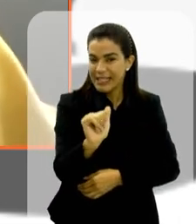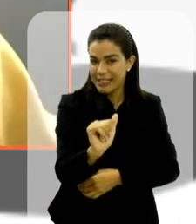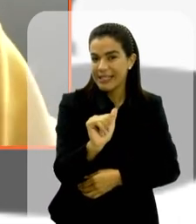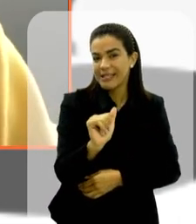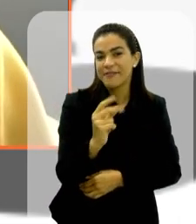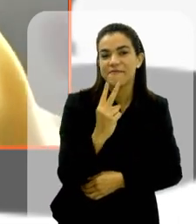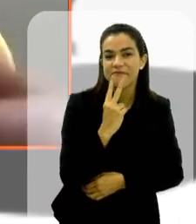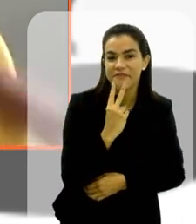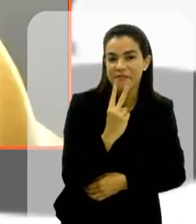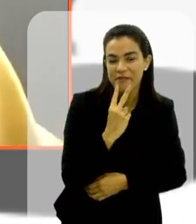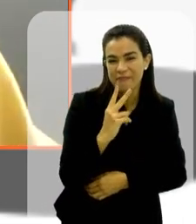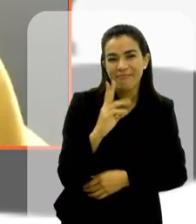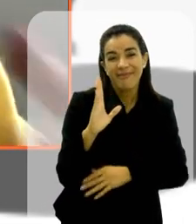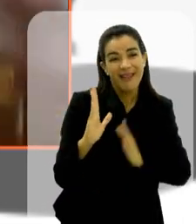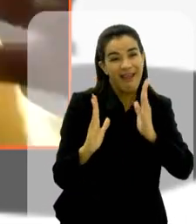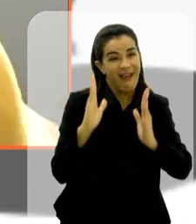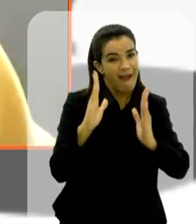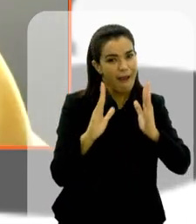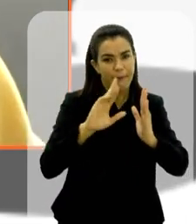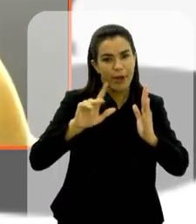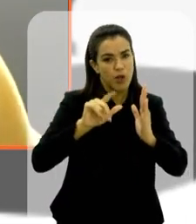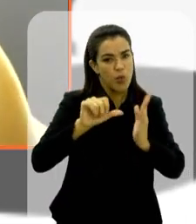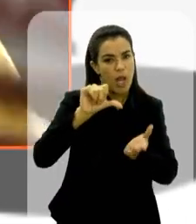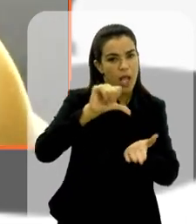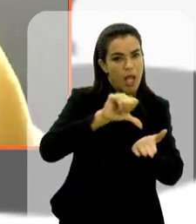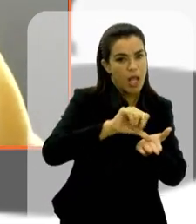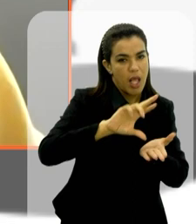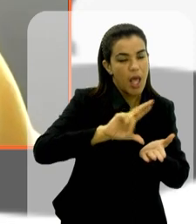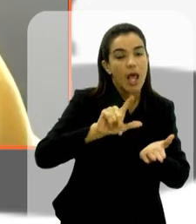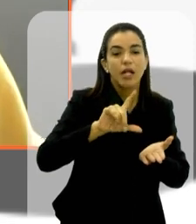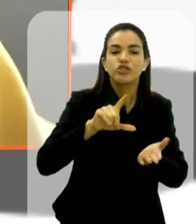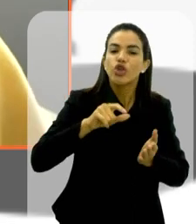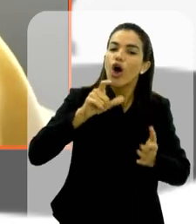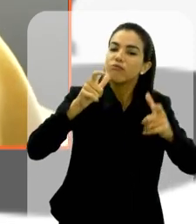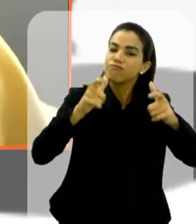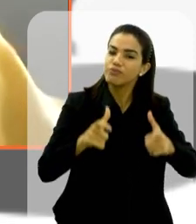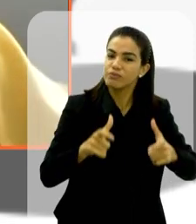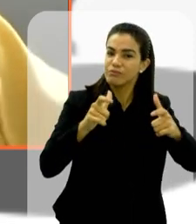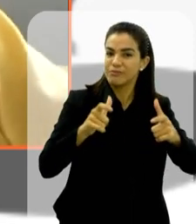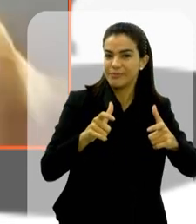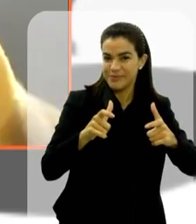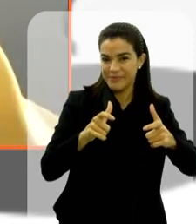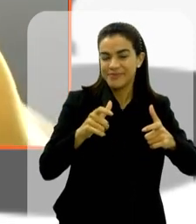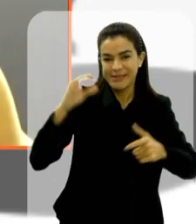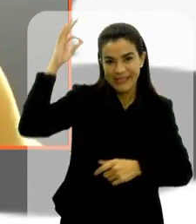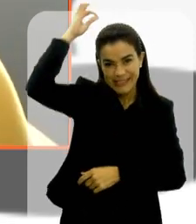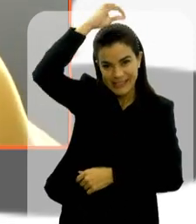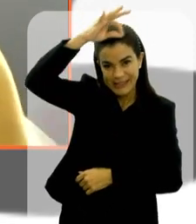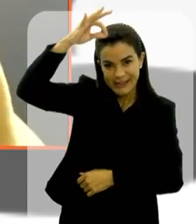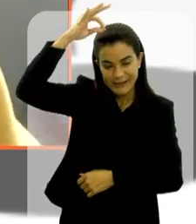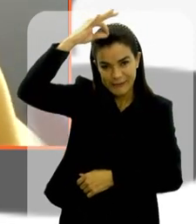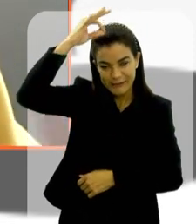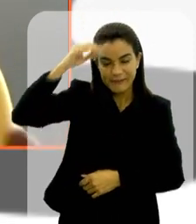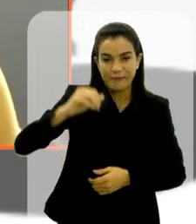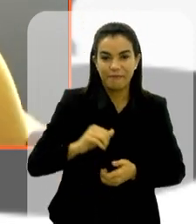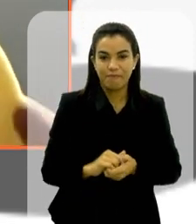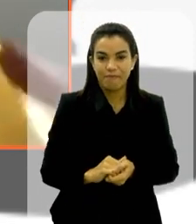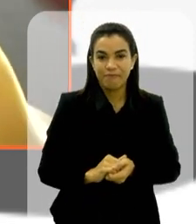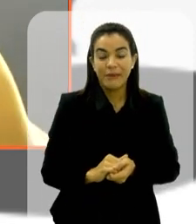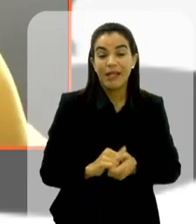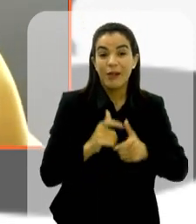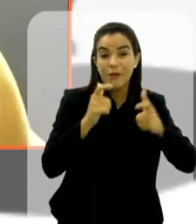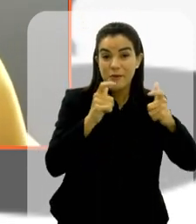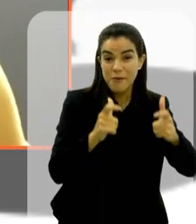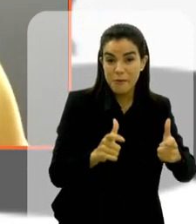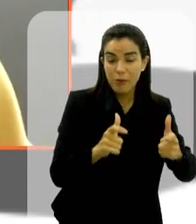na Ilha de Vitória, que na época, na verdade, não era província, era capitania, né? Capitania do Espírito Santo. E ali na ilha, próximo à Ilha de Vitória,